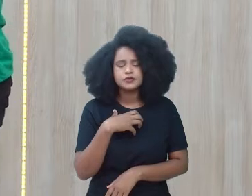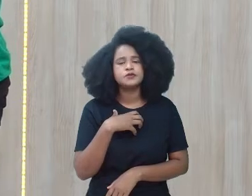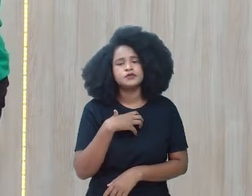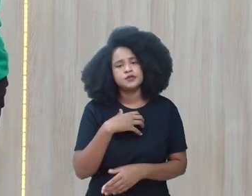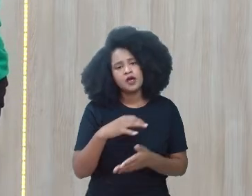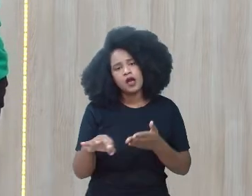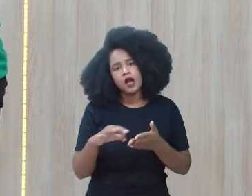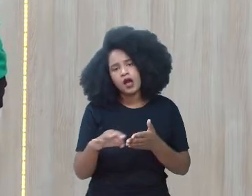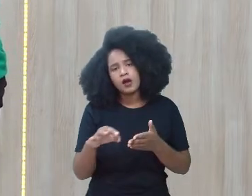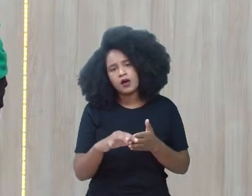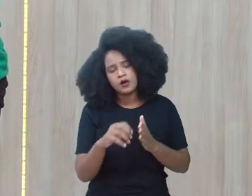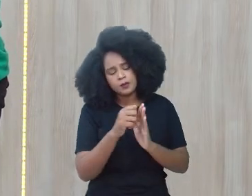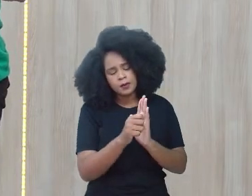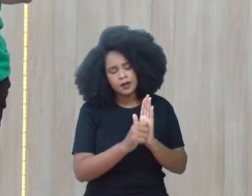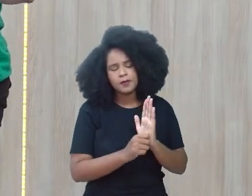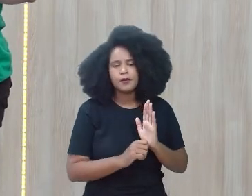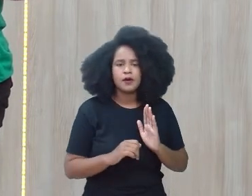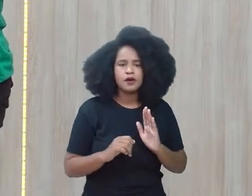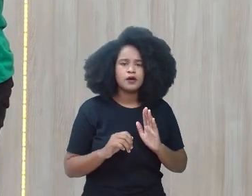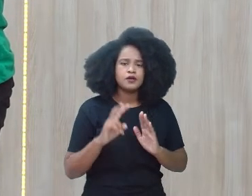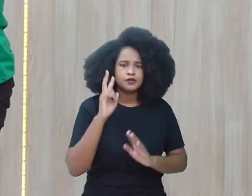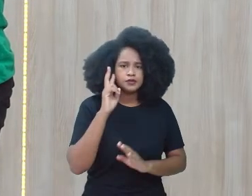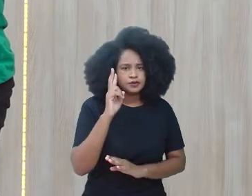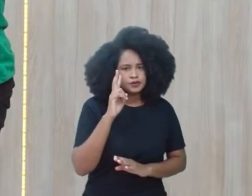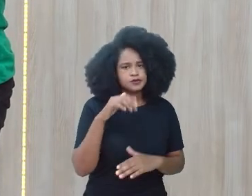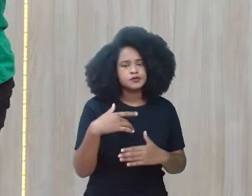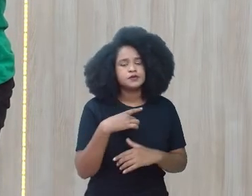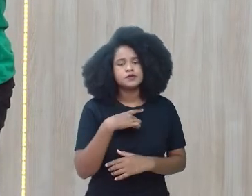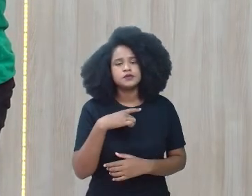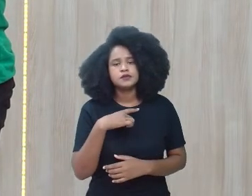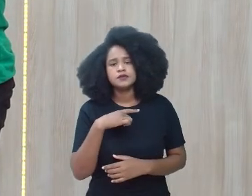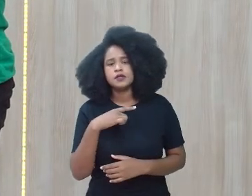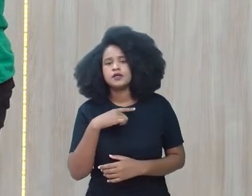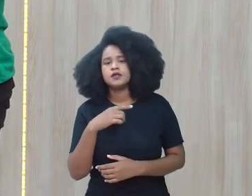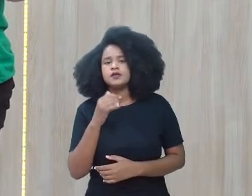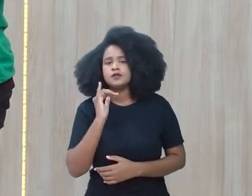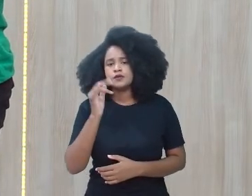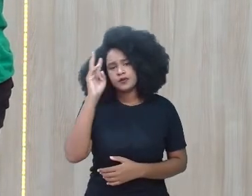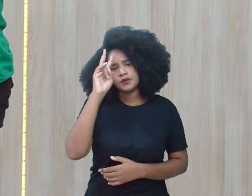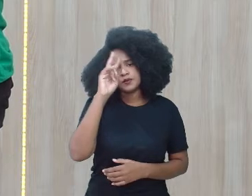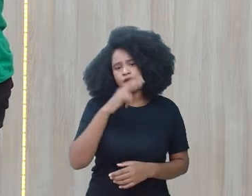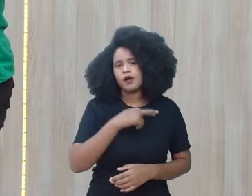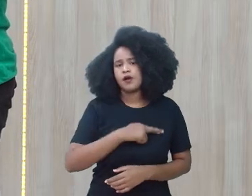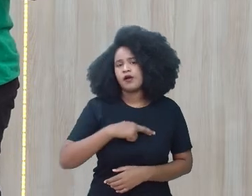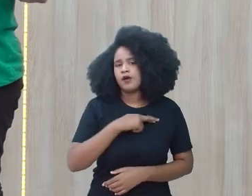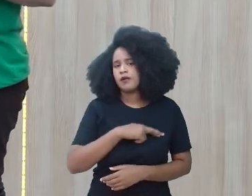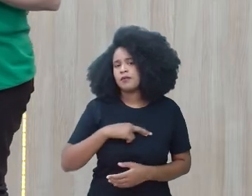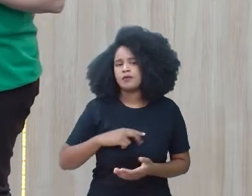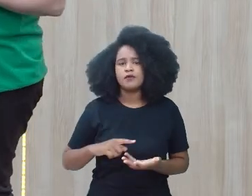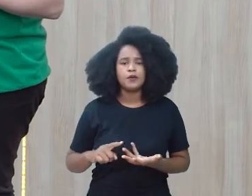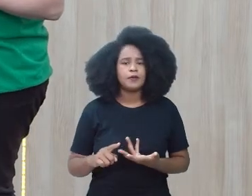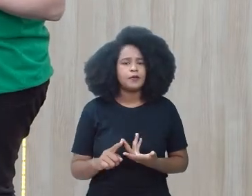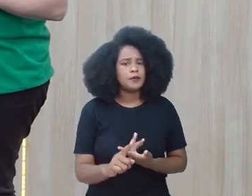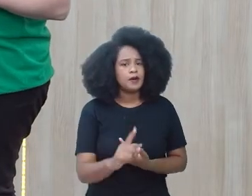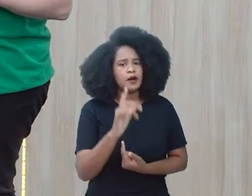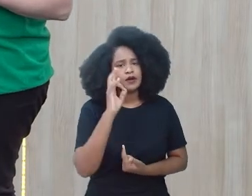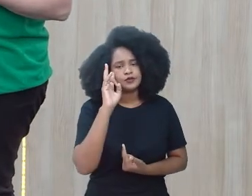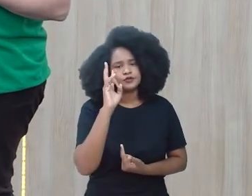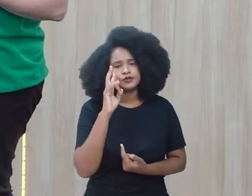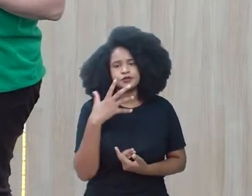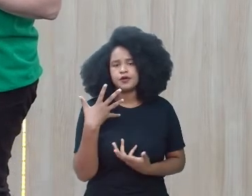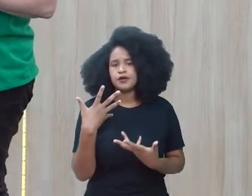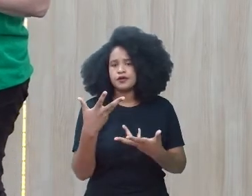autor escreveu toda aquela história, e aí nós temos conto, romance e tantas histórias maravilhosas.